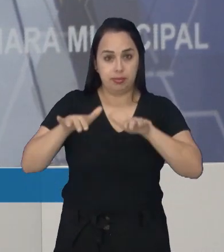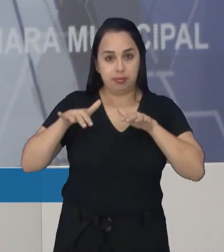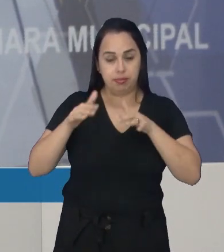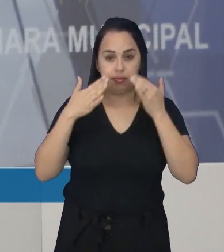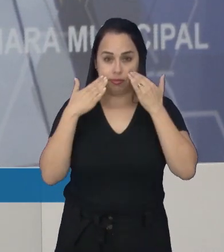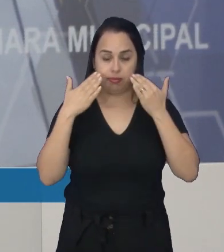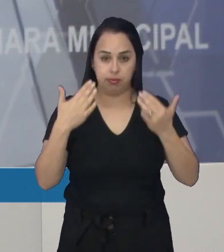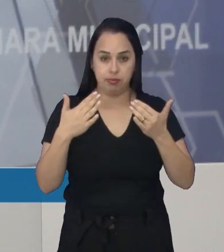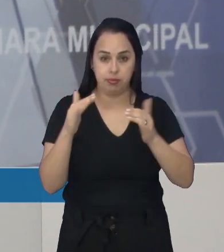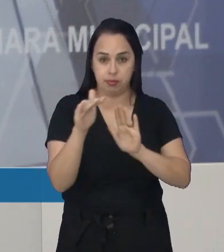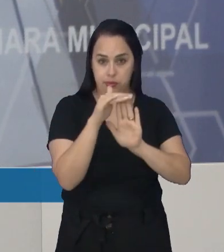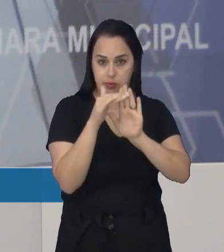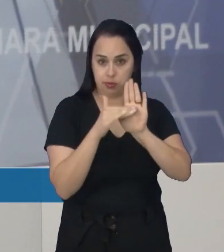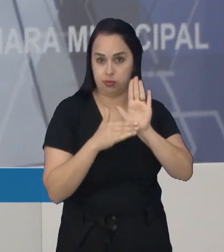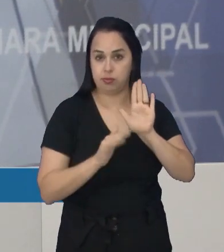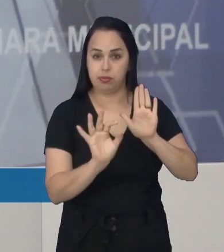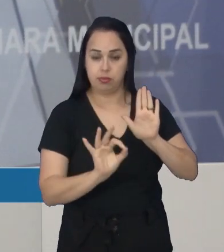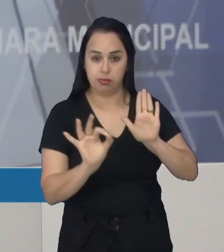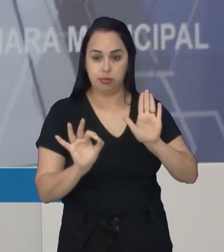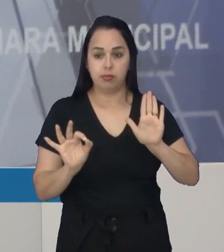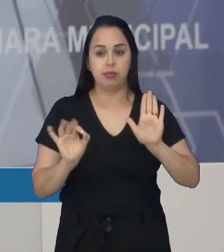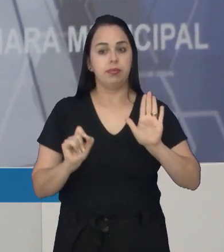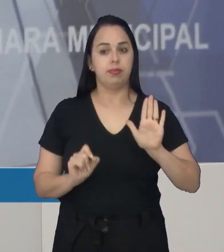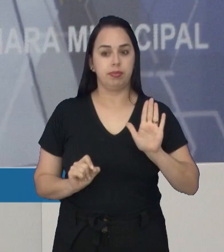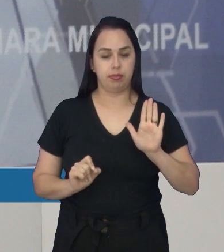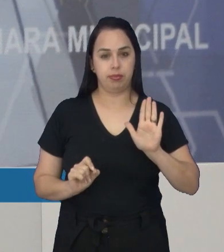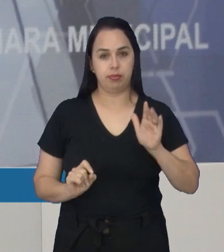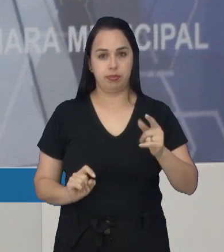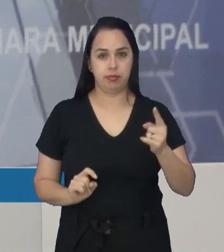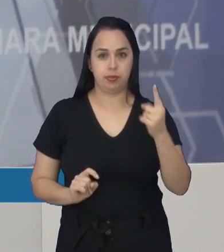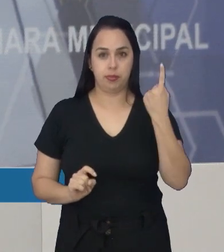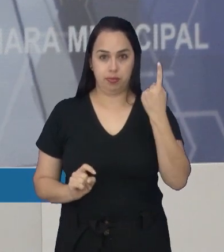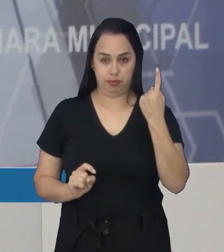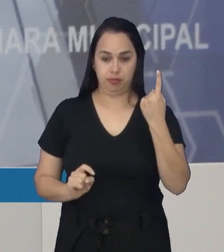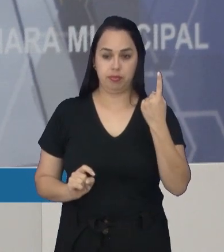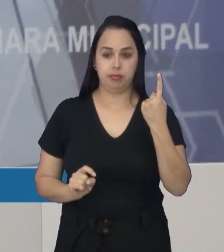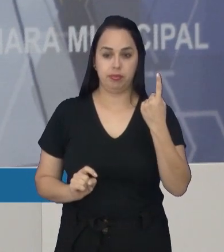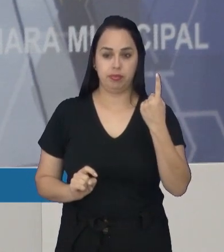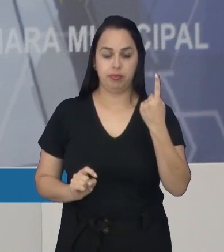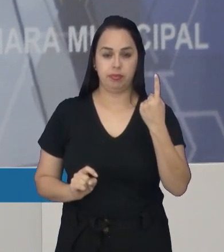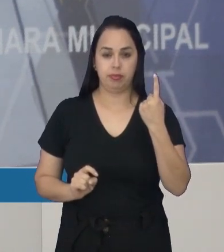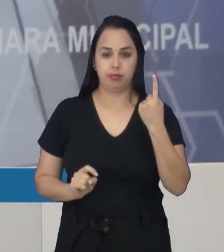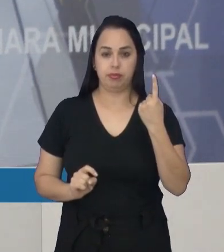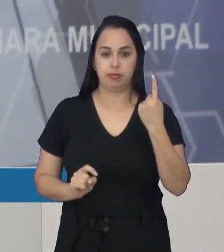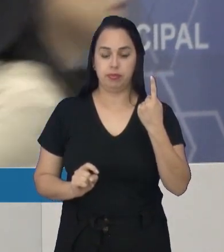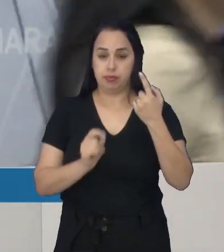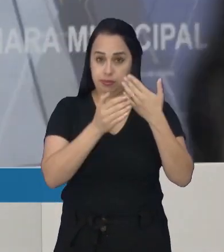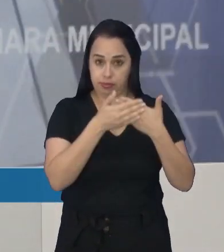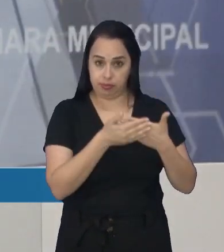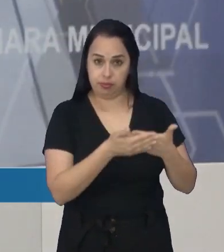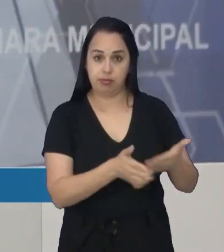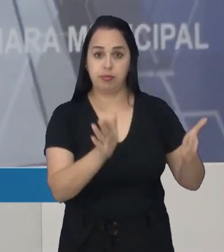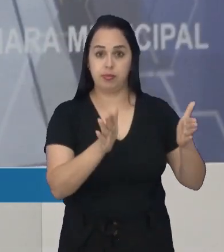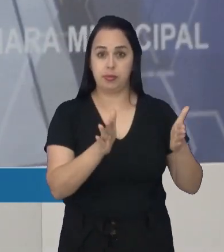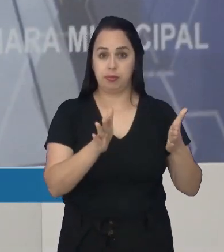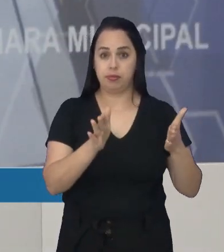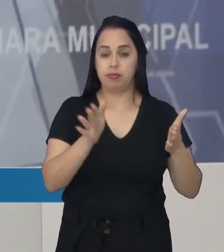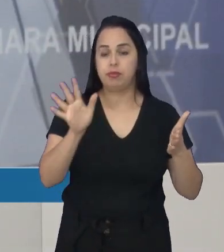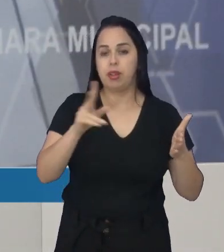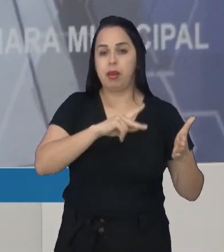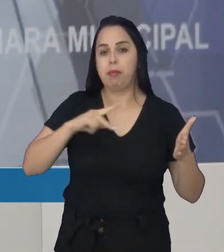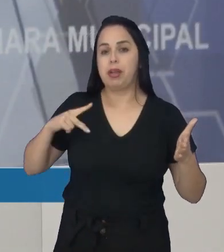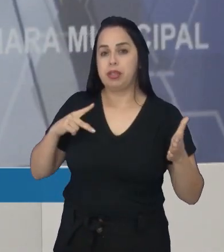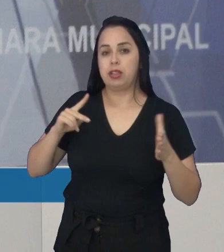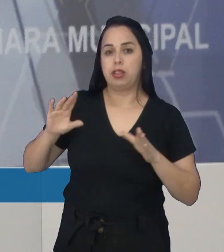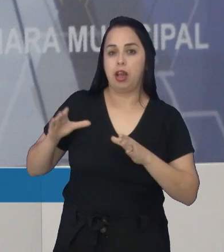terá a seguinte organização primeira parte abertura e comentários pelo presidente da Comissão